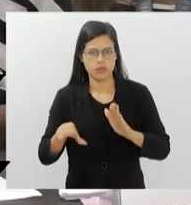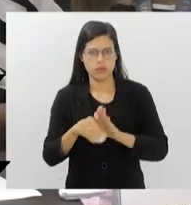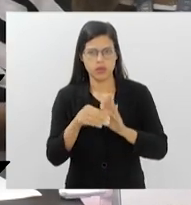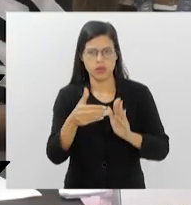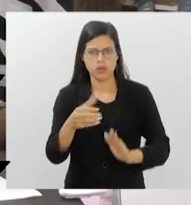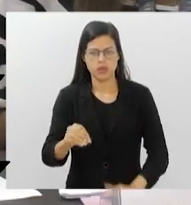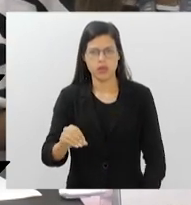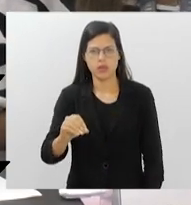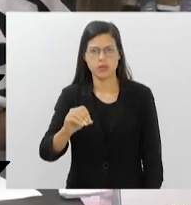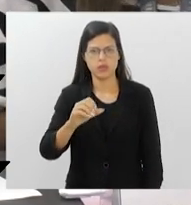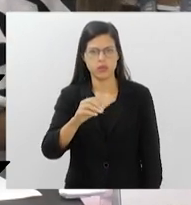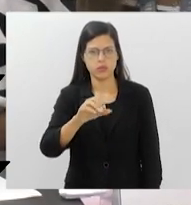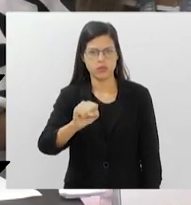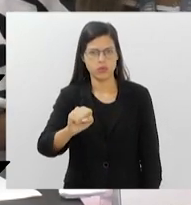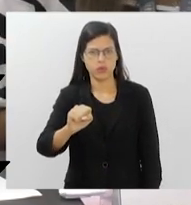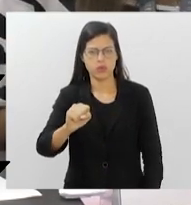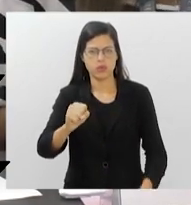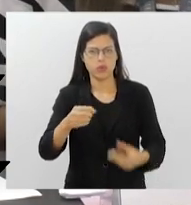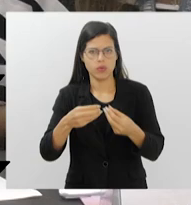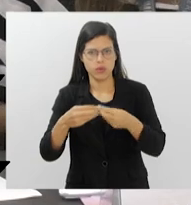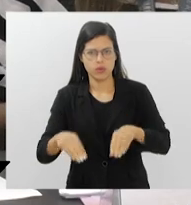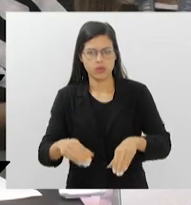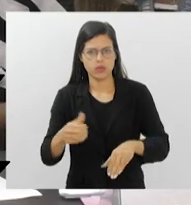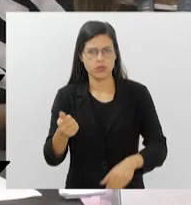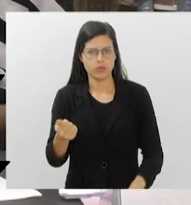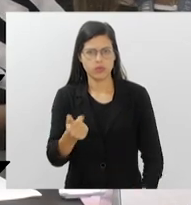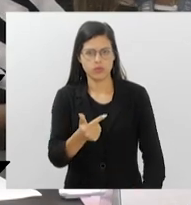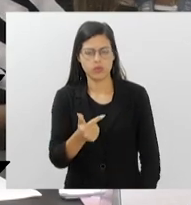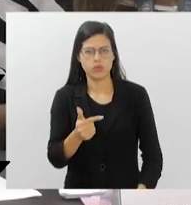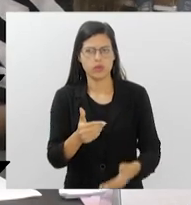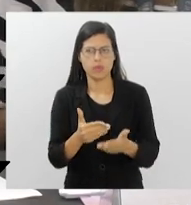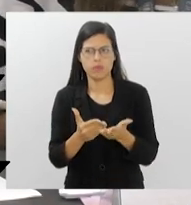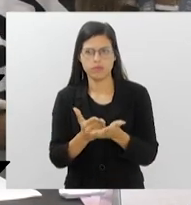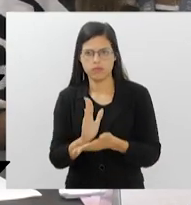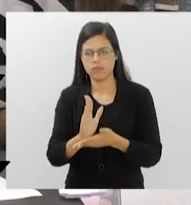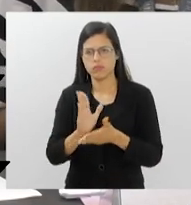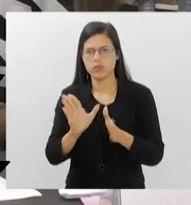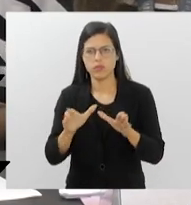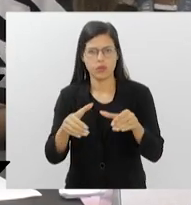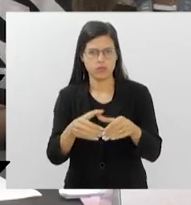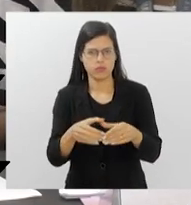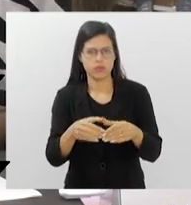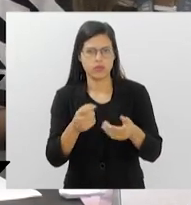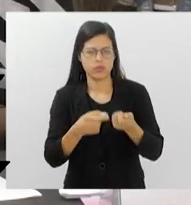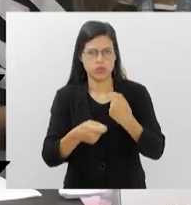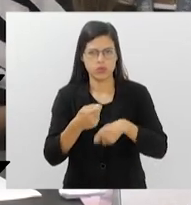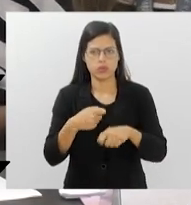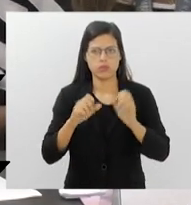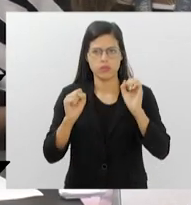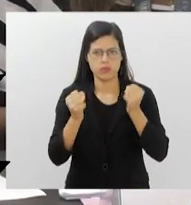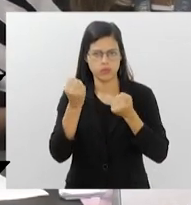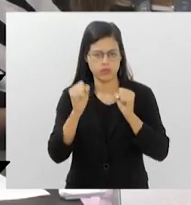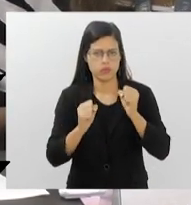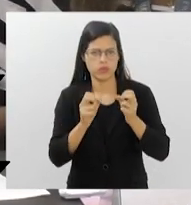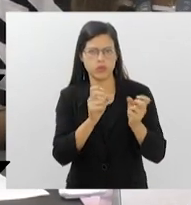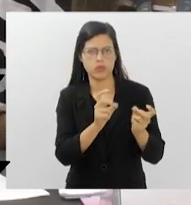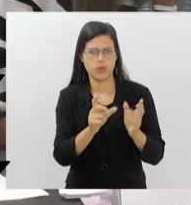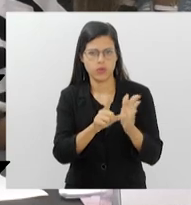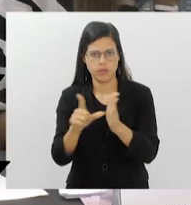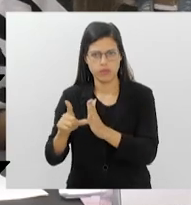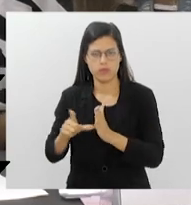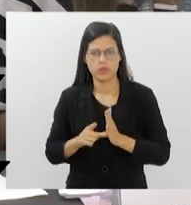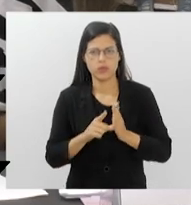da emenda 8 prejudicada a emenda 12 pela aprovação da emenda da comissão de Economia Indústria e Comércio prejudicada emenda